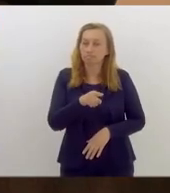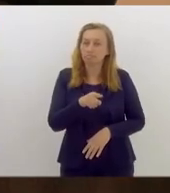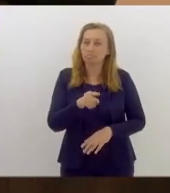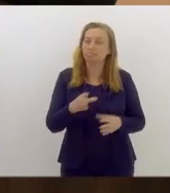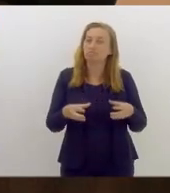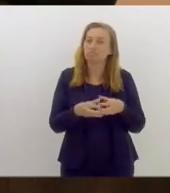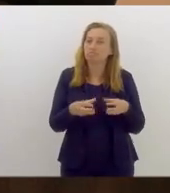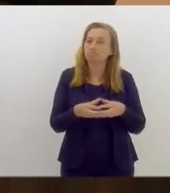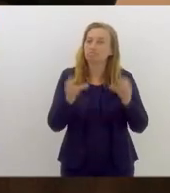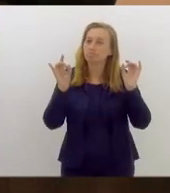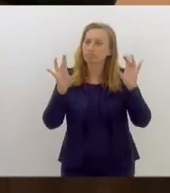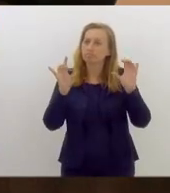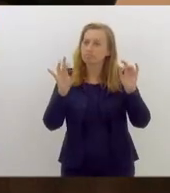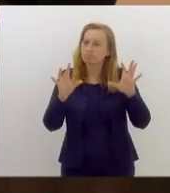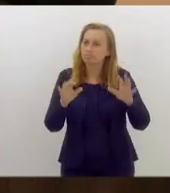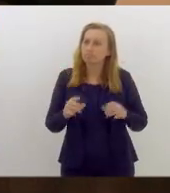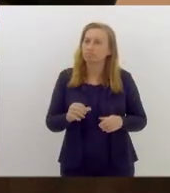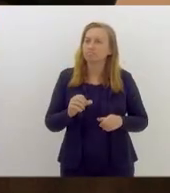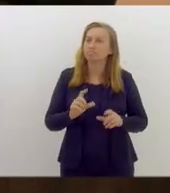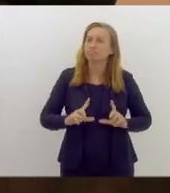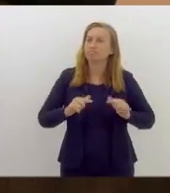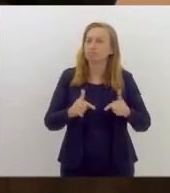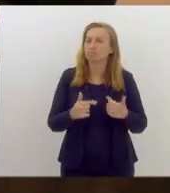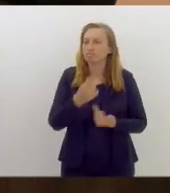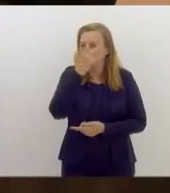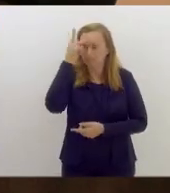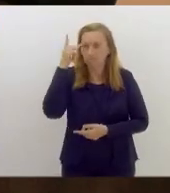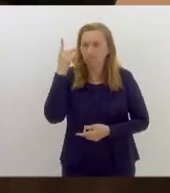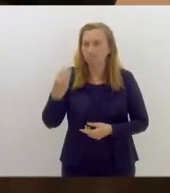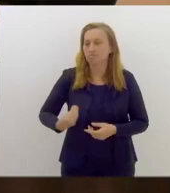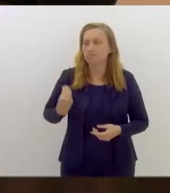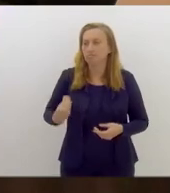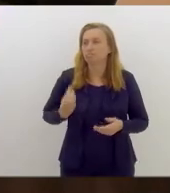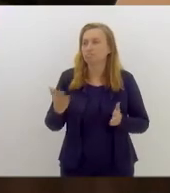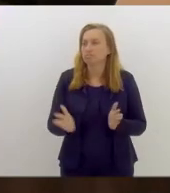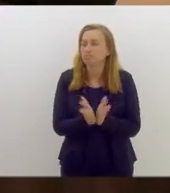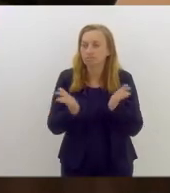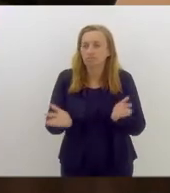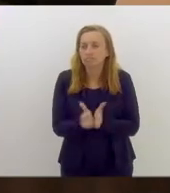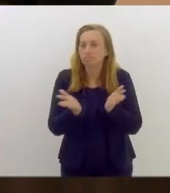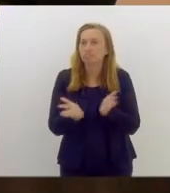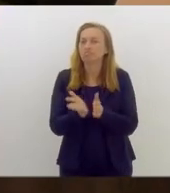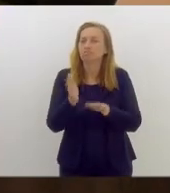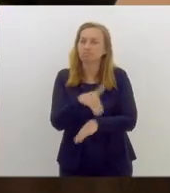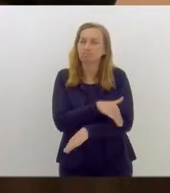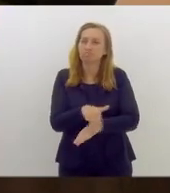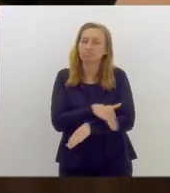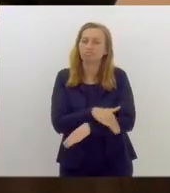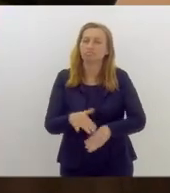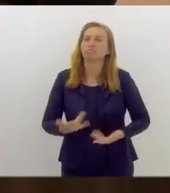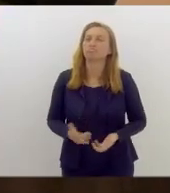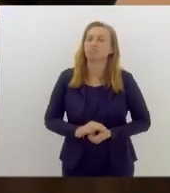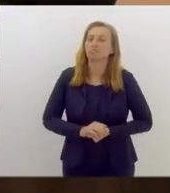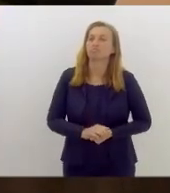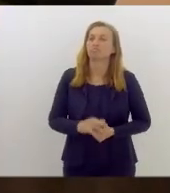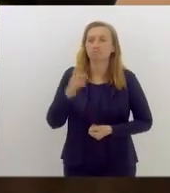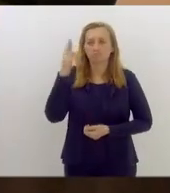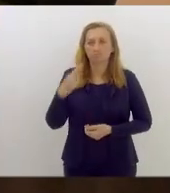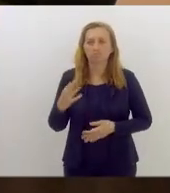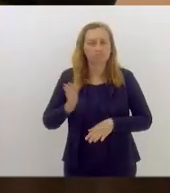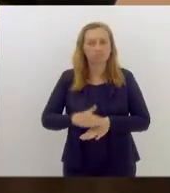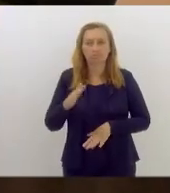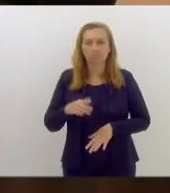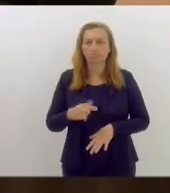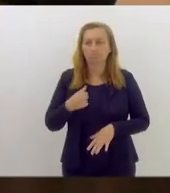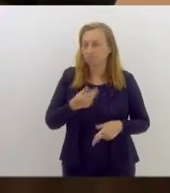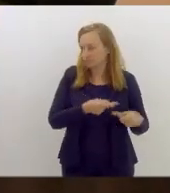comissão especial para inventariar a situação de pessoas em situação de miséria e extrema pobreza no Rio de Janeiro. Nós fomos a lugares. A Renata foi muito mais do que eu, mas eu fui a